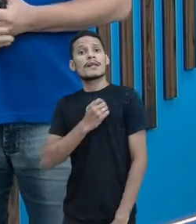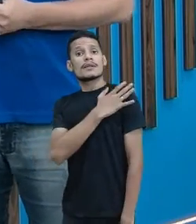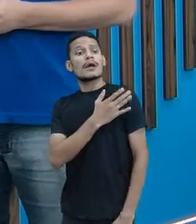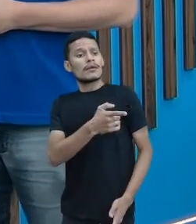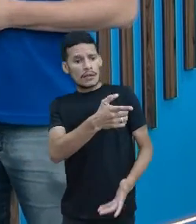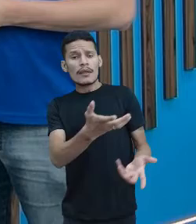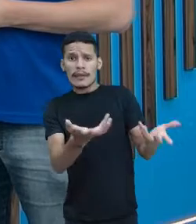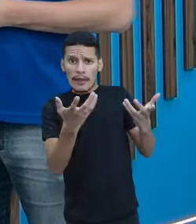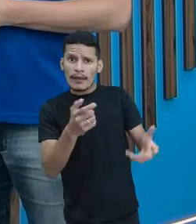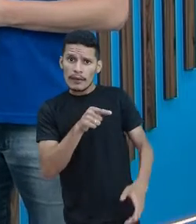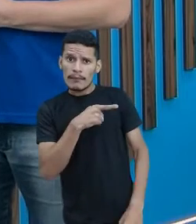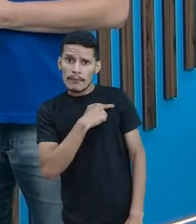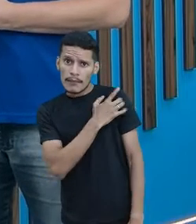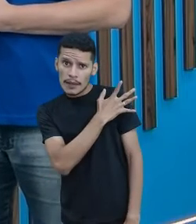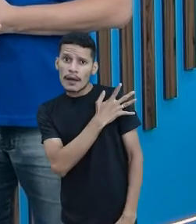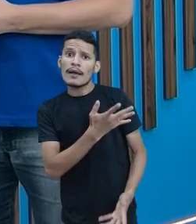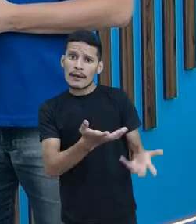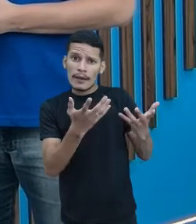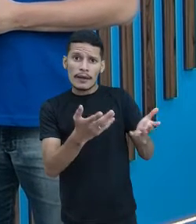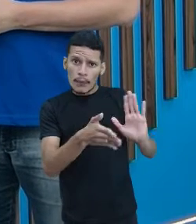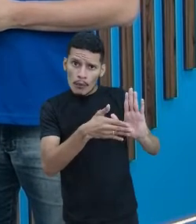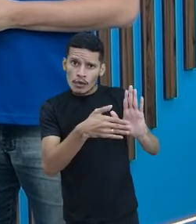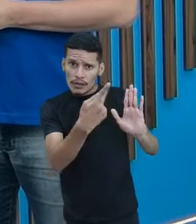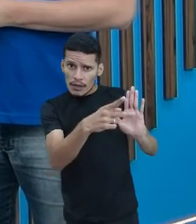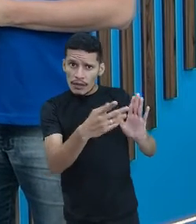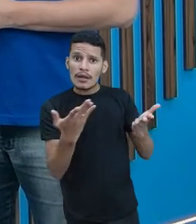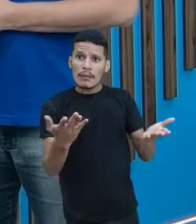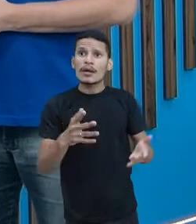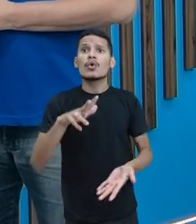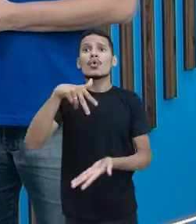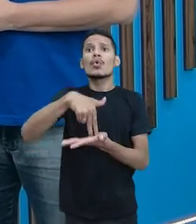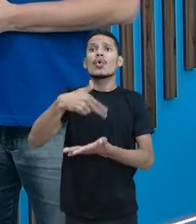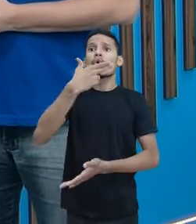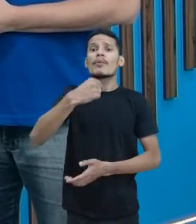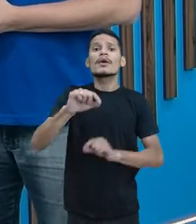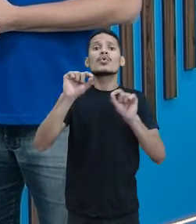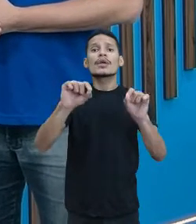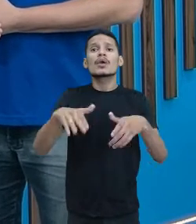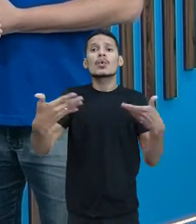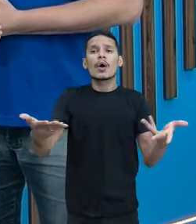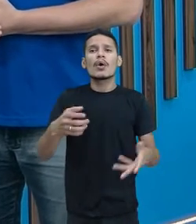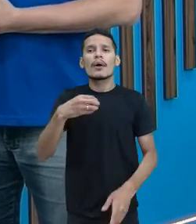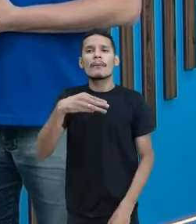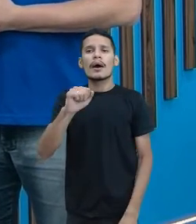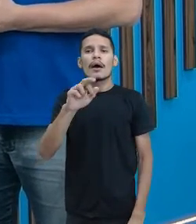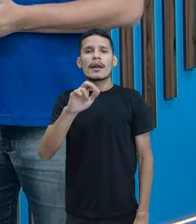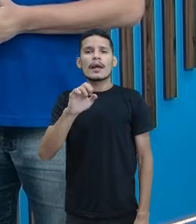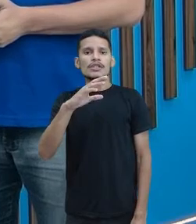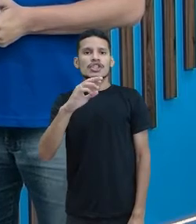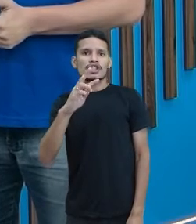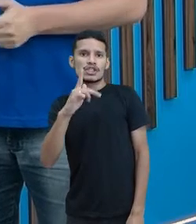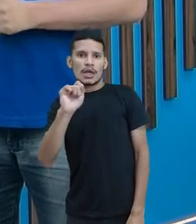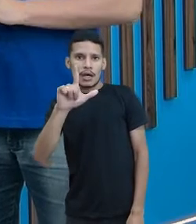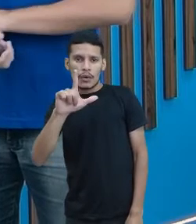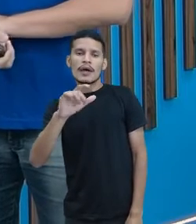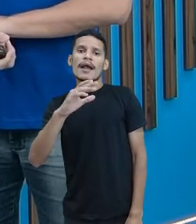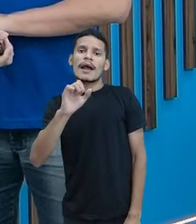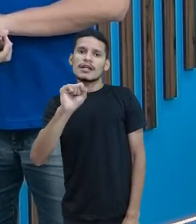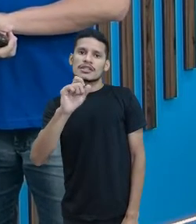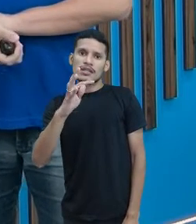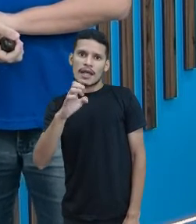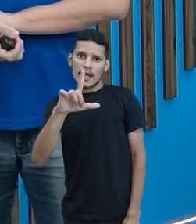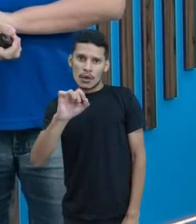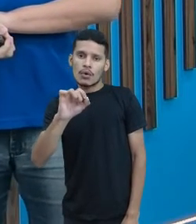né, propusessem melhor. E aí o homem foi esse, né, o Marechal Castelo Branco, né, Humberto de